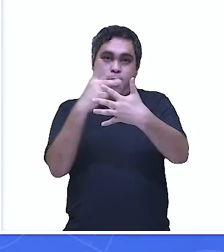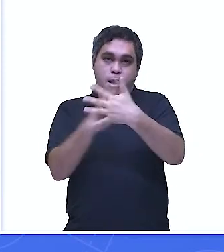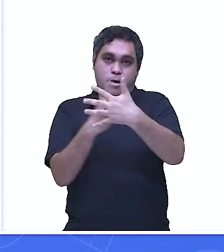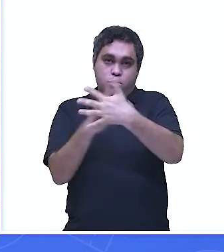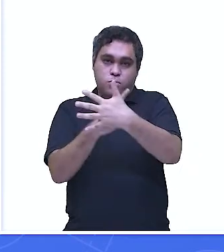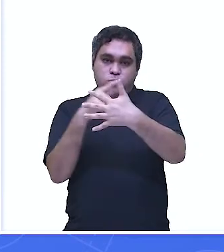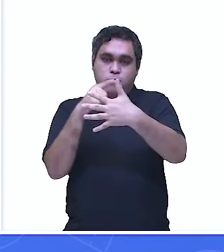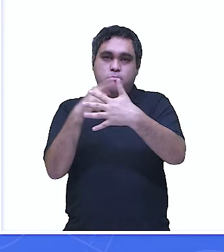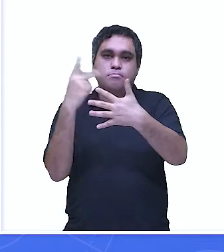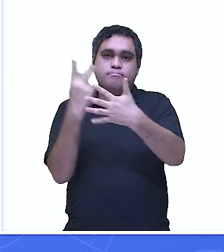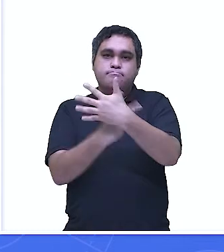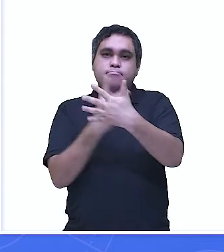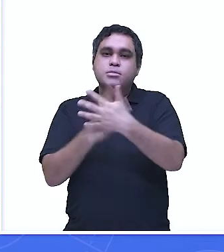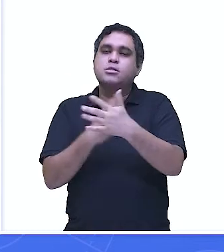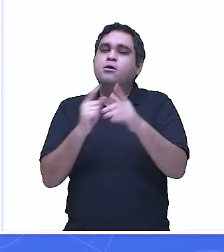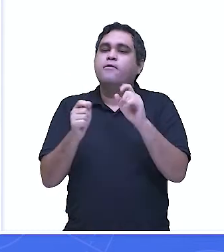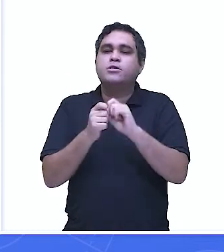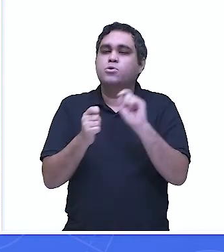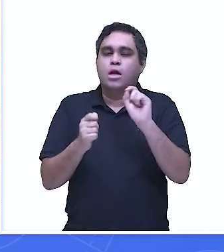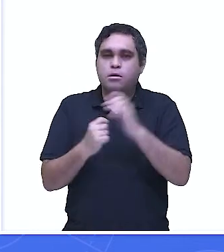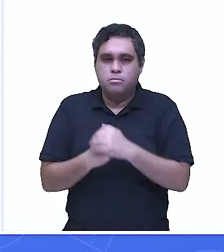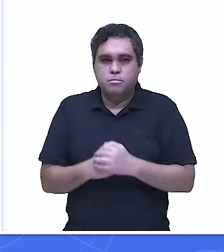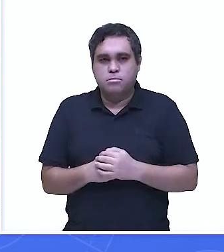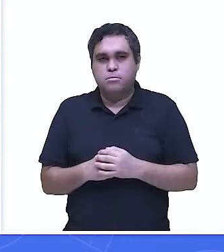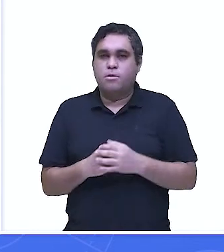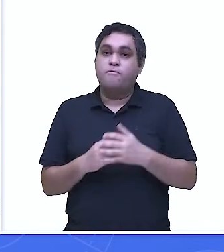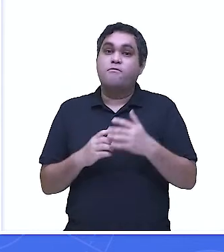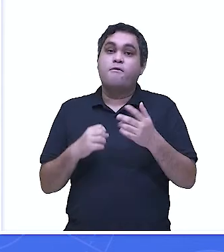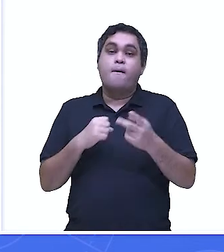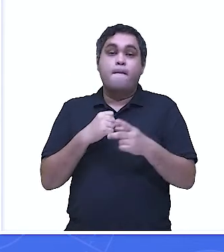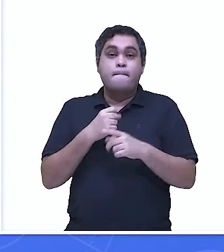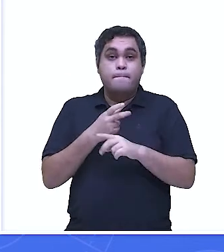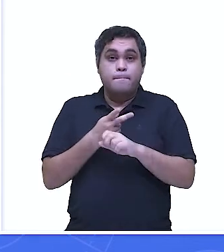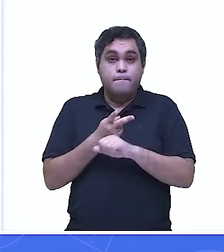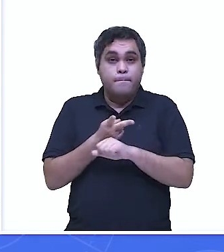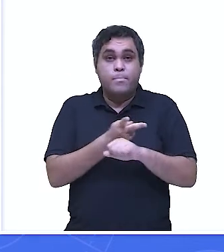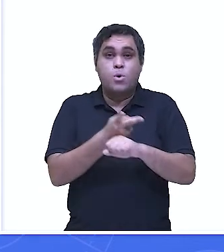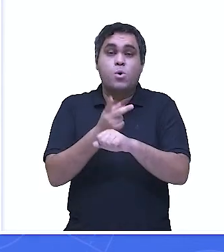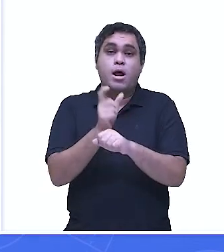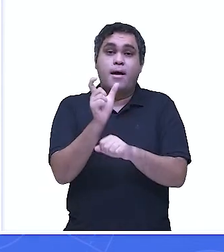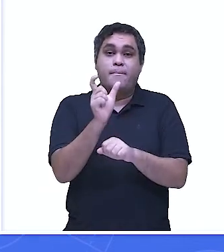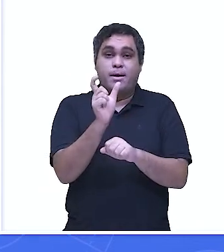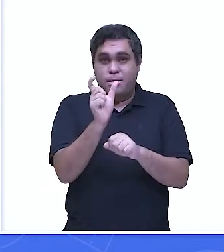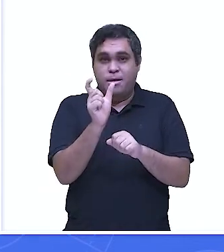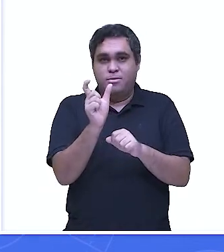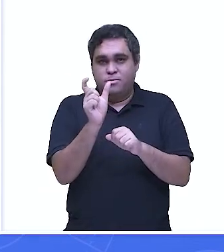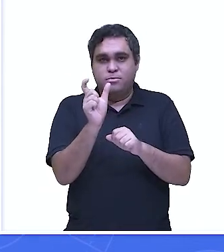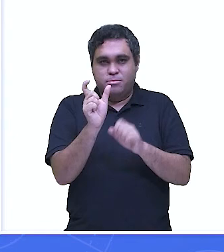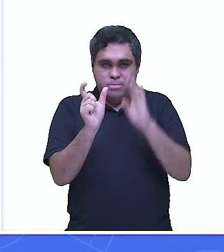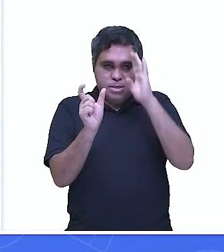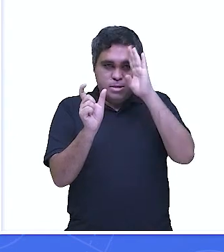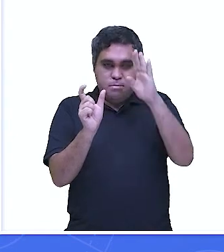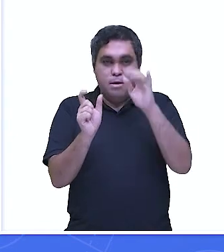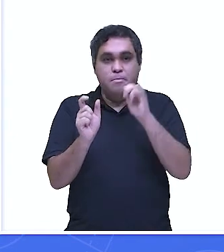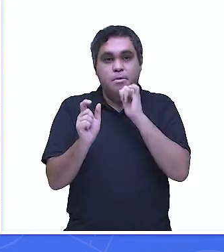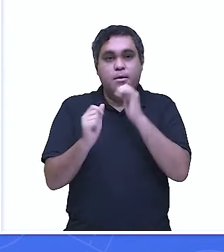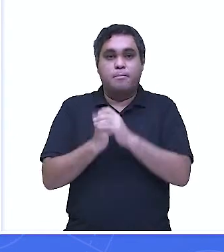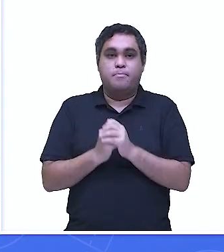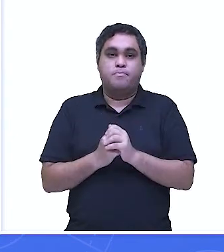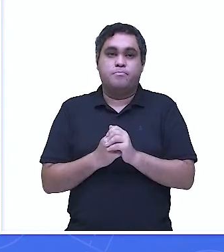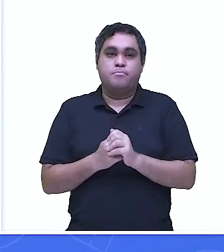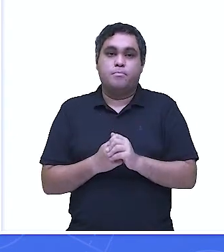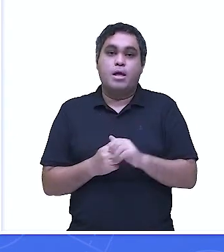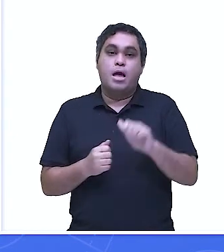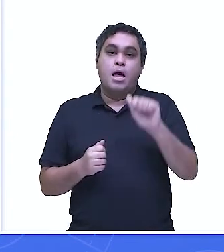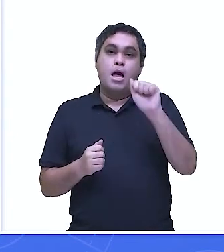fazer, tá bom? Você vai em busca das palavras-chave do texto, né? Vejam comigo, na letra A, o